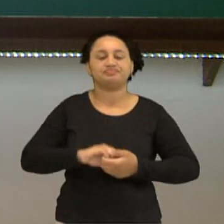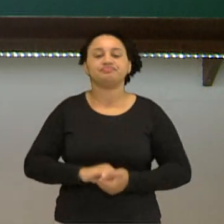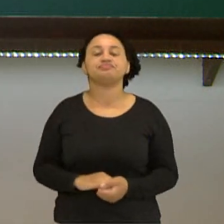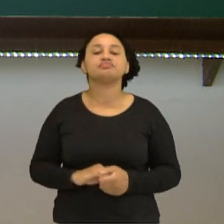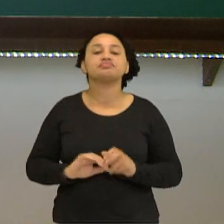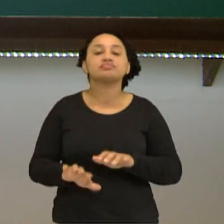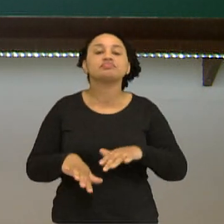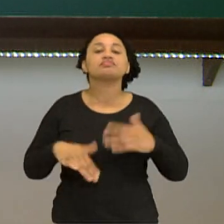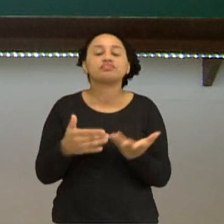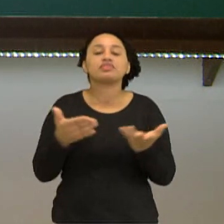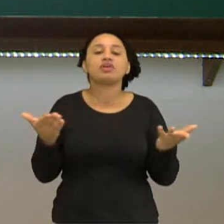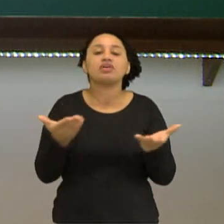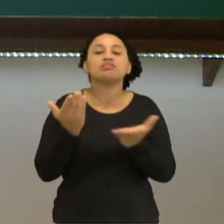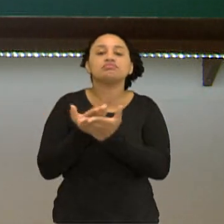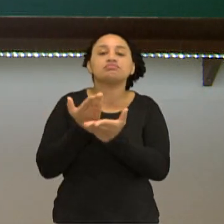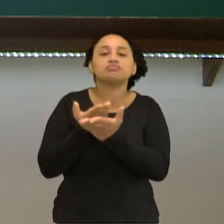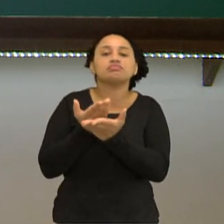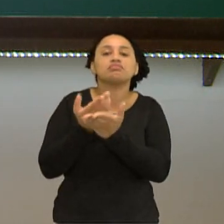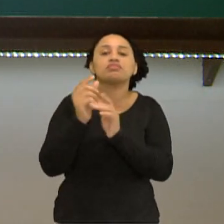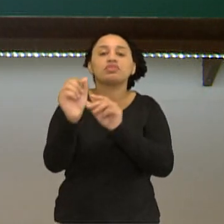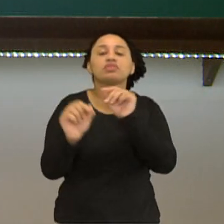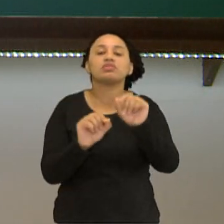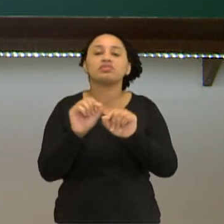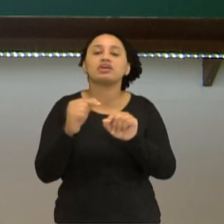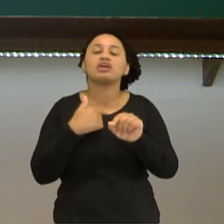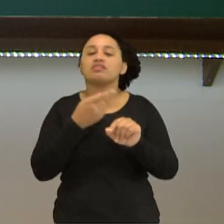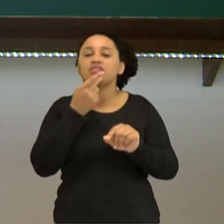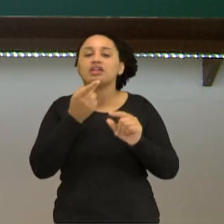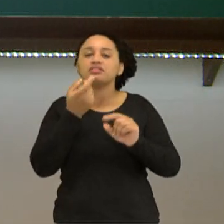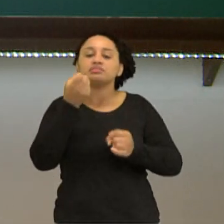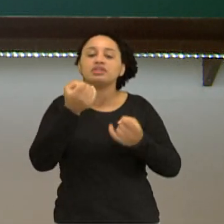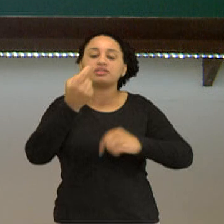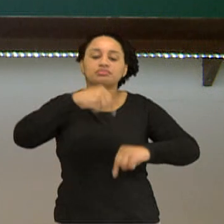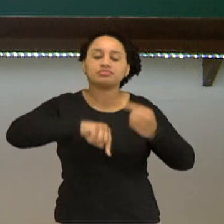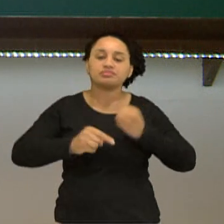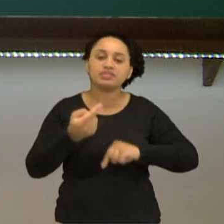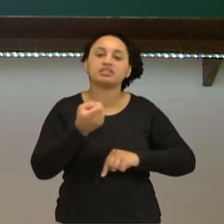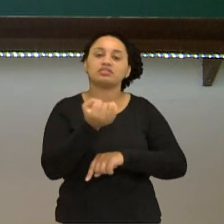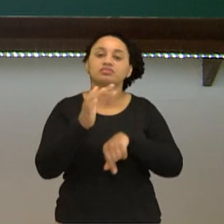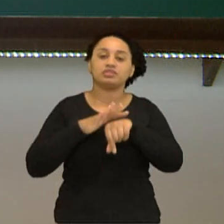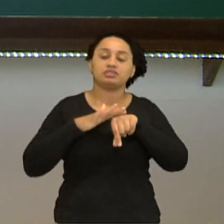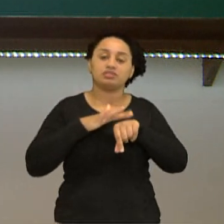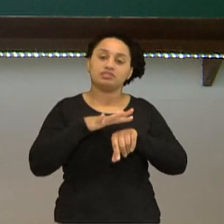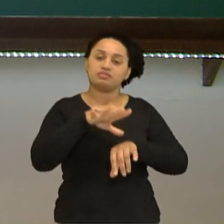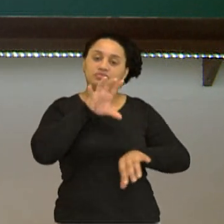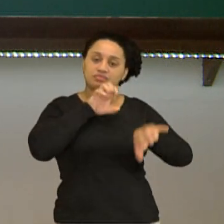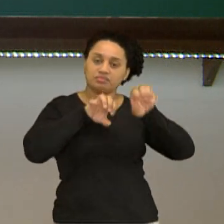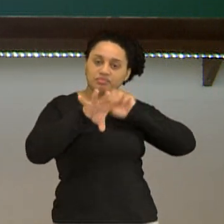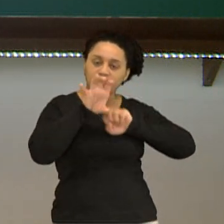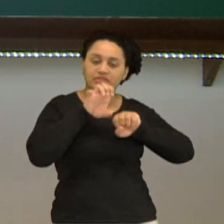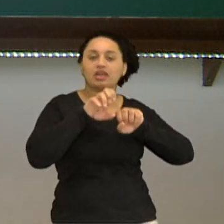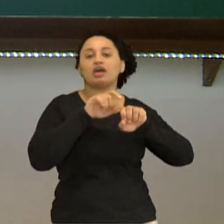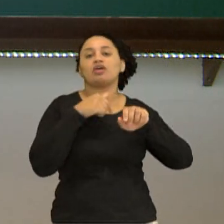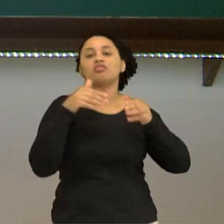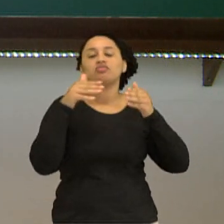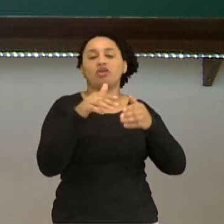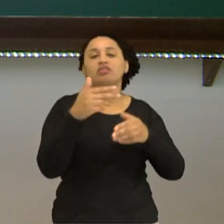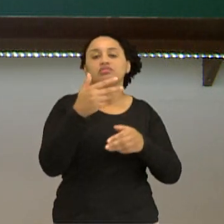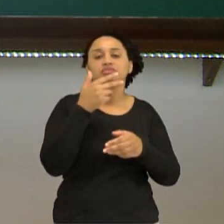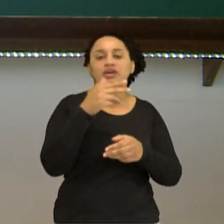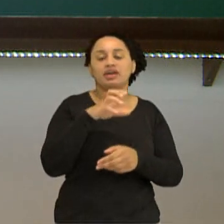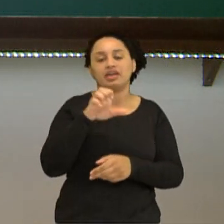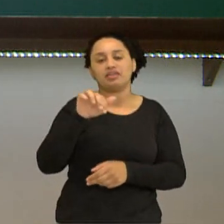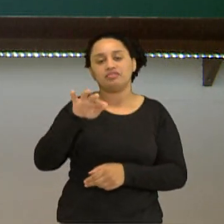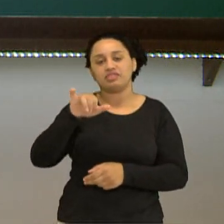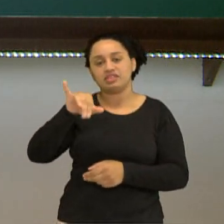Bom, pessoal, nós falamos um pouquinho aí sobre a fisiopatologia de algumas doenças respiratórias, com atenção lá ao enfisema, a